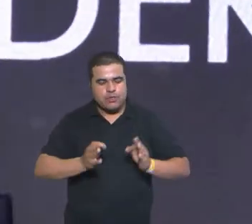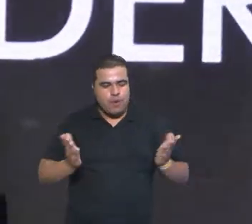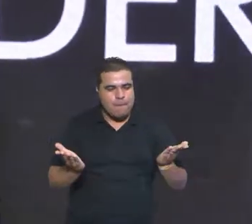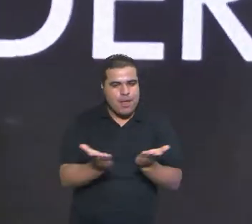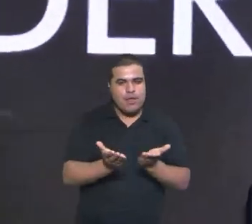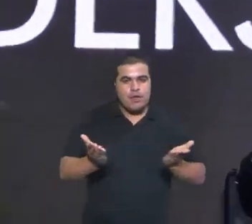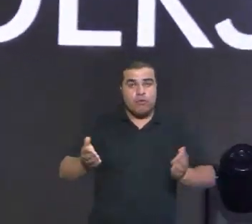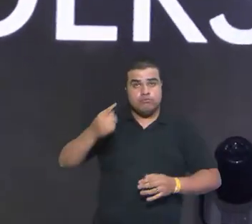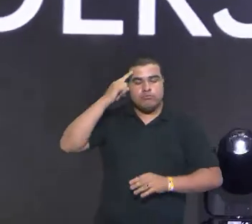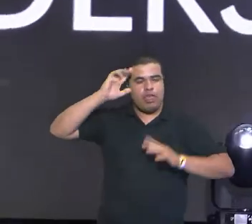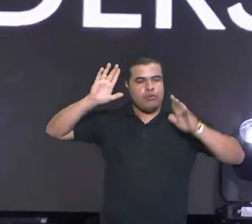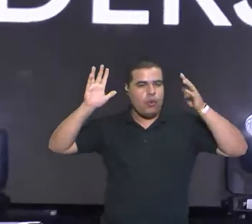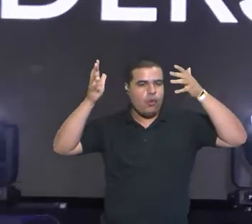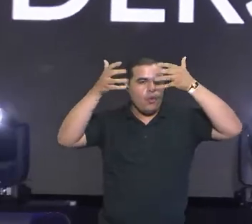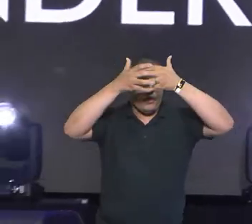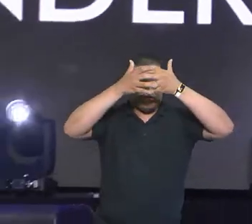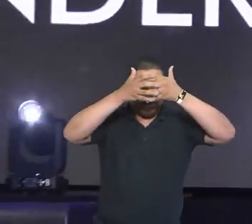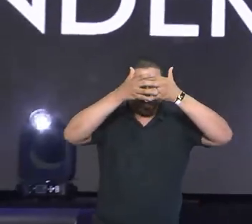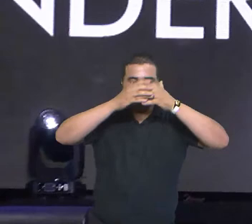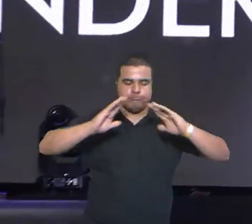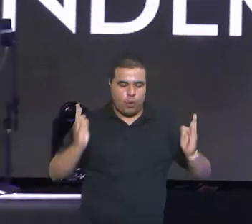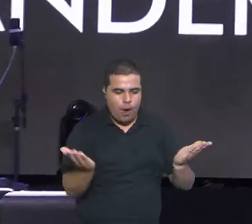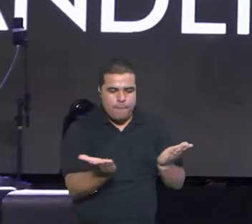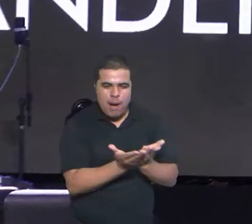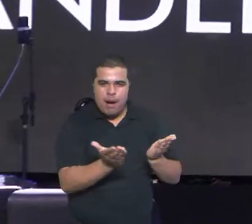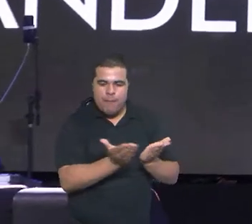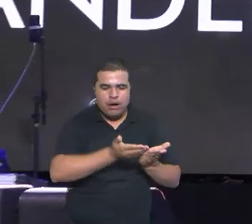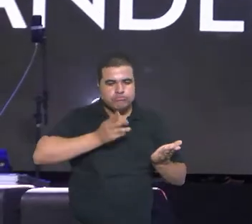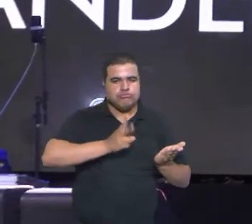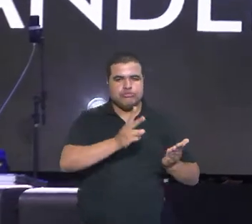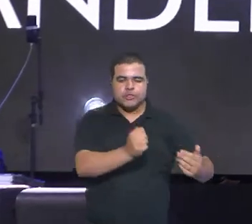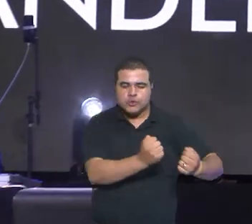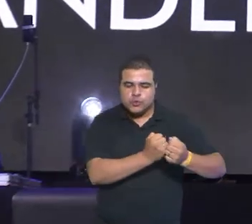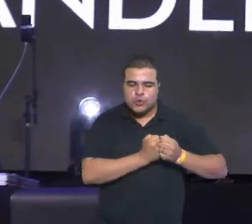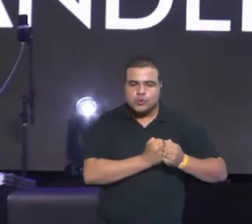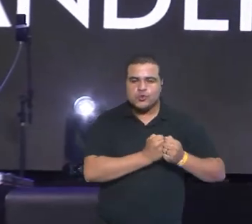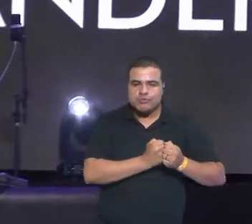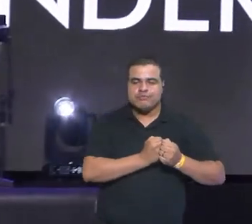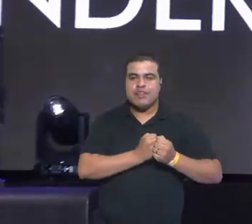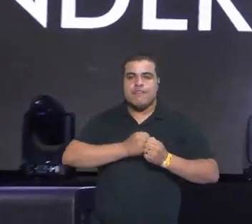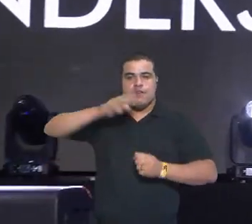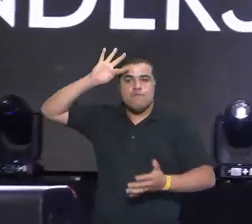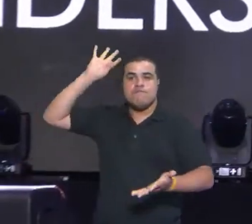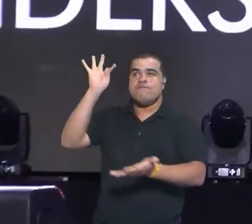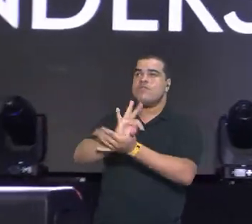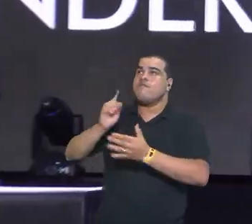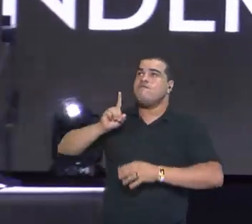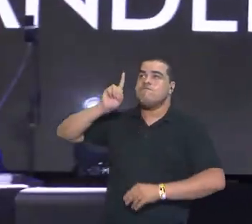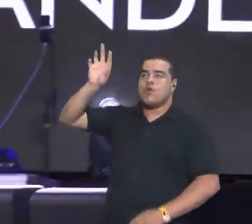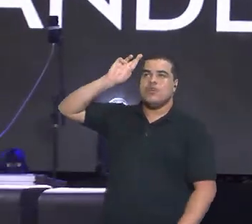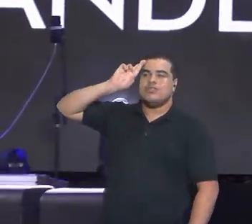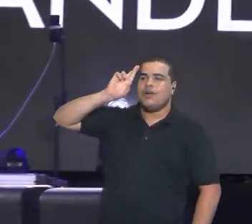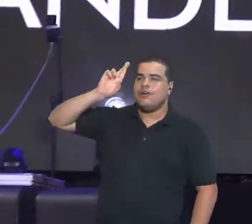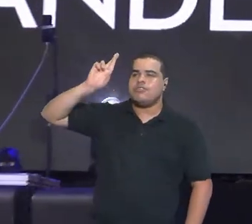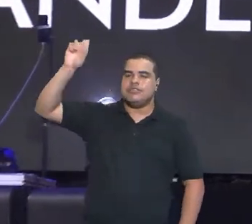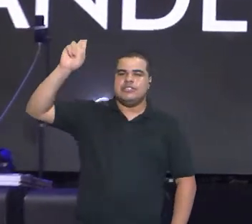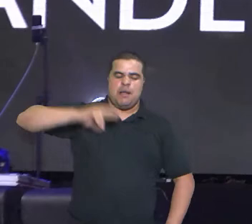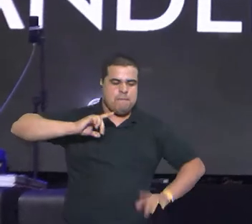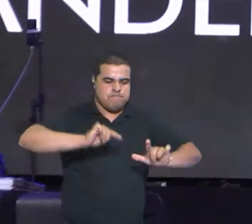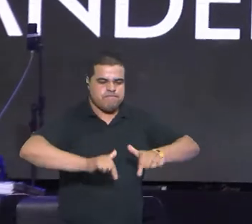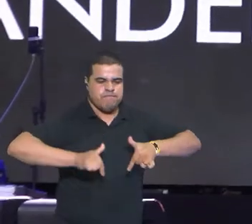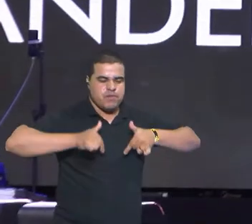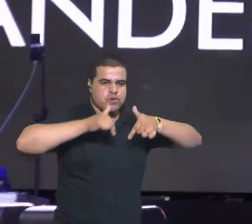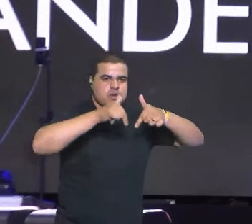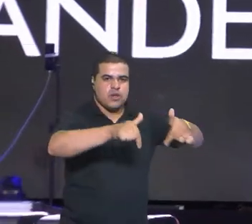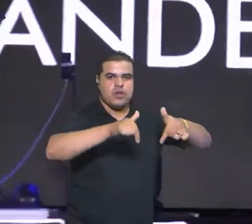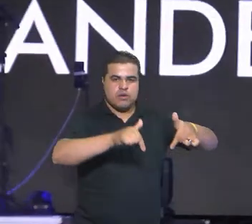como a gente segurando a espada na mão minha fé depositei o senhor